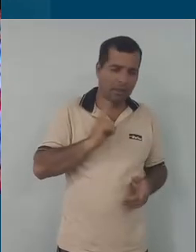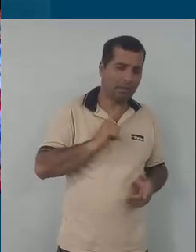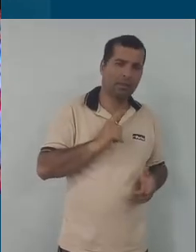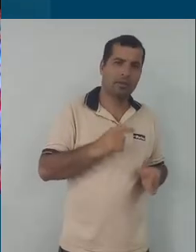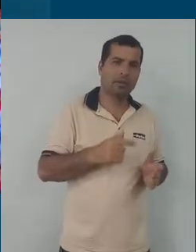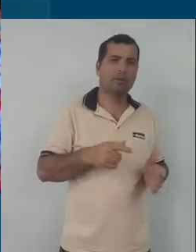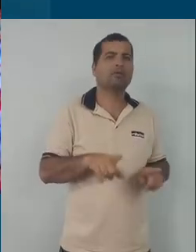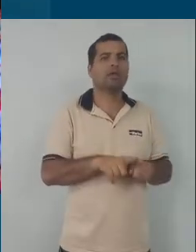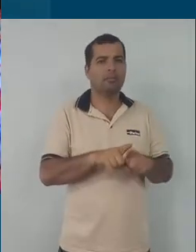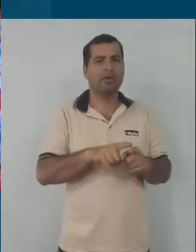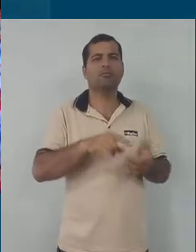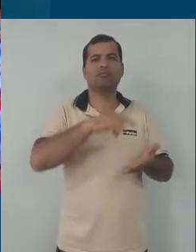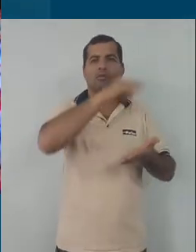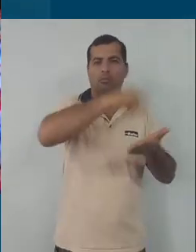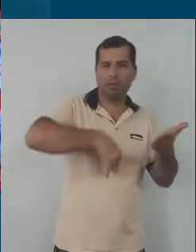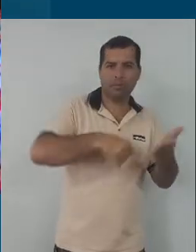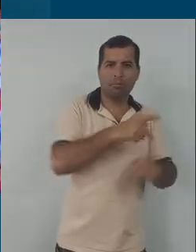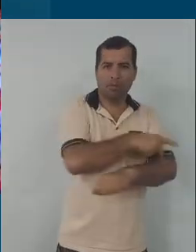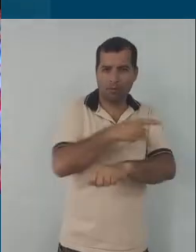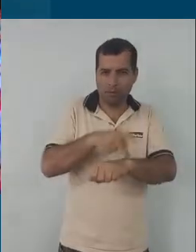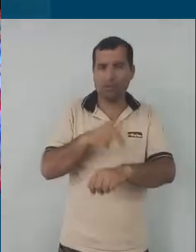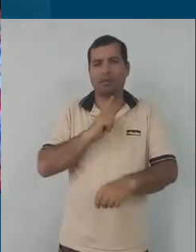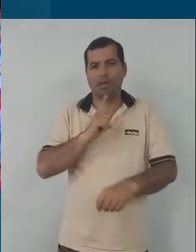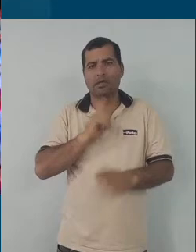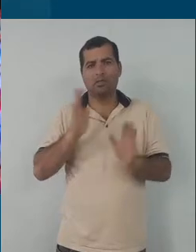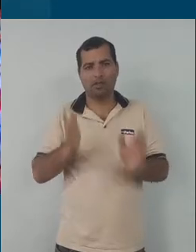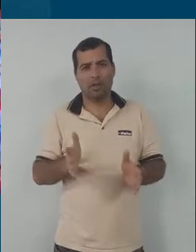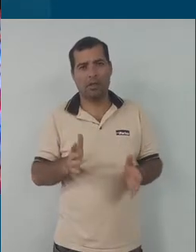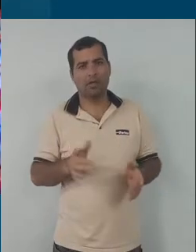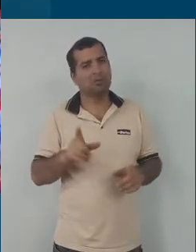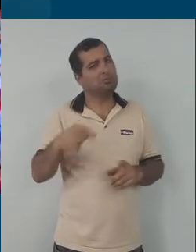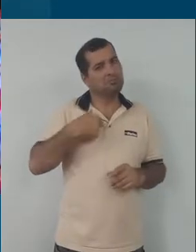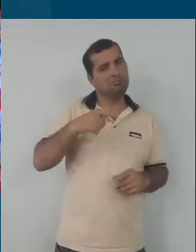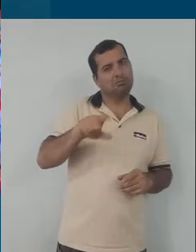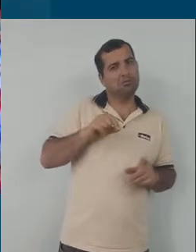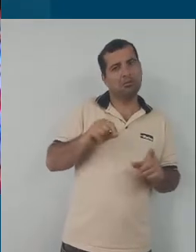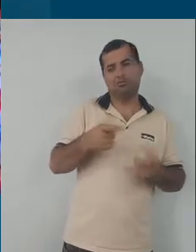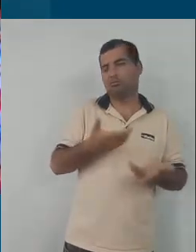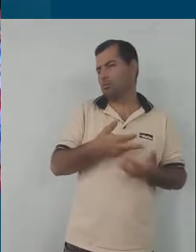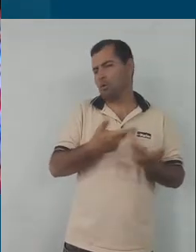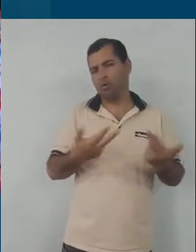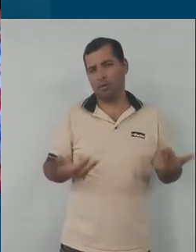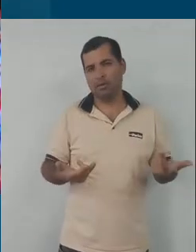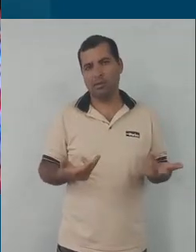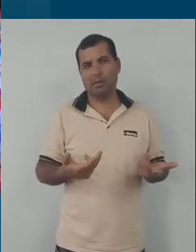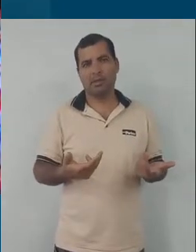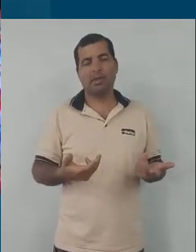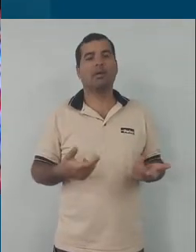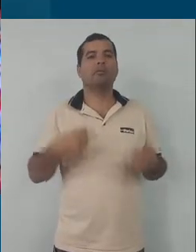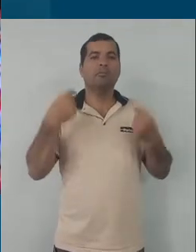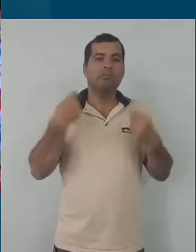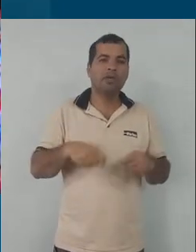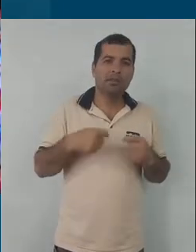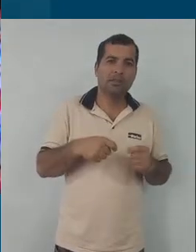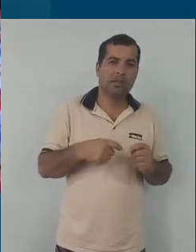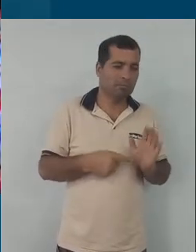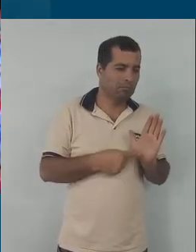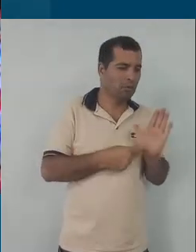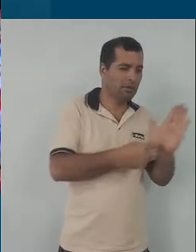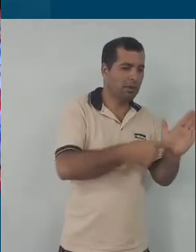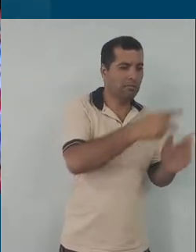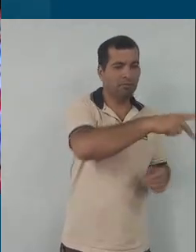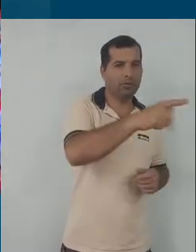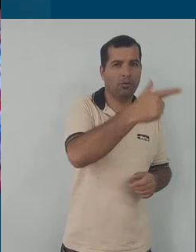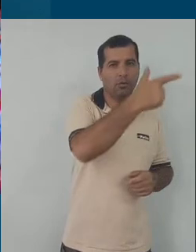documentação pedagógica que você tiver ali, que você escolher, que você tem, enfim, não tem como você levar para esse professor que